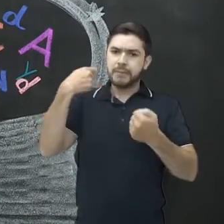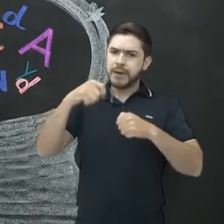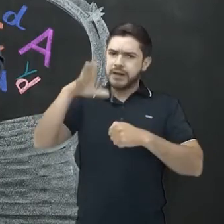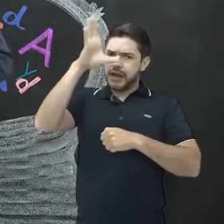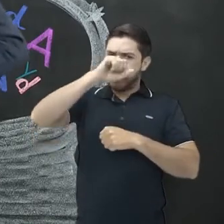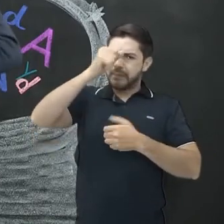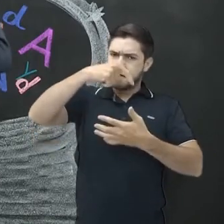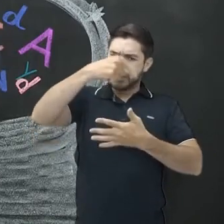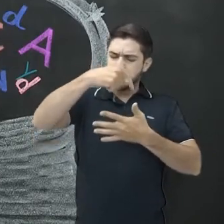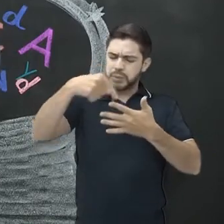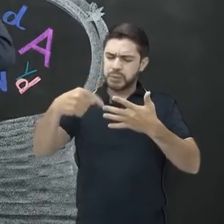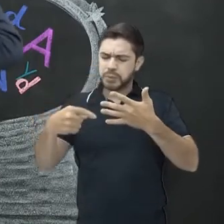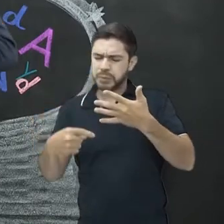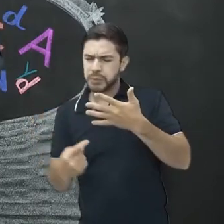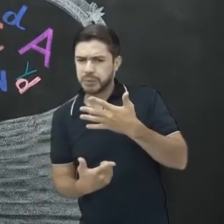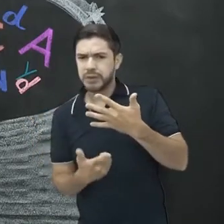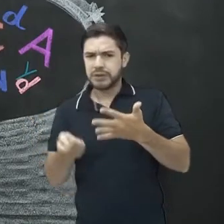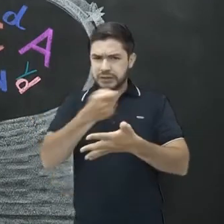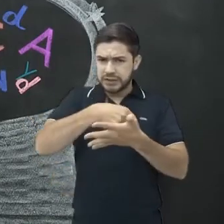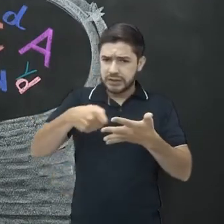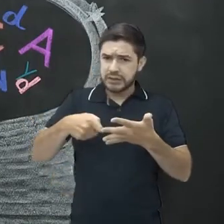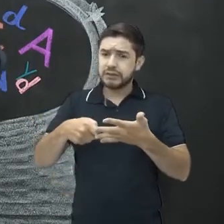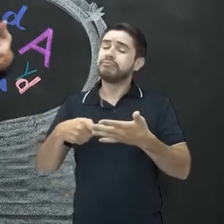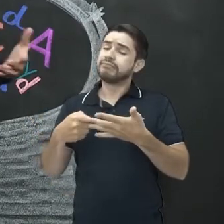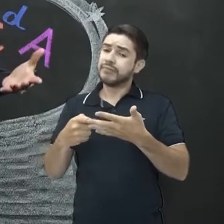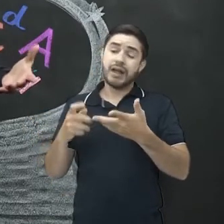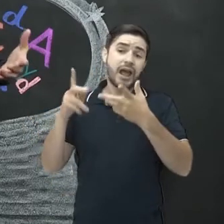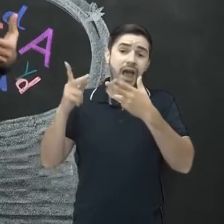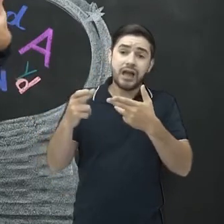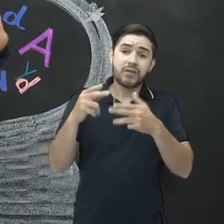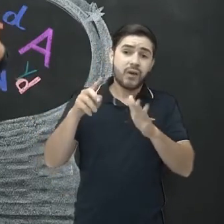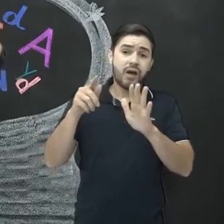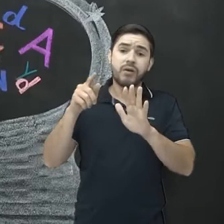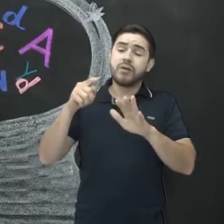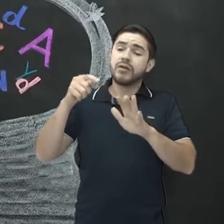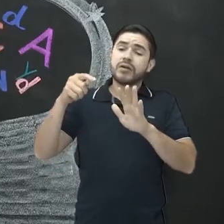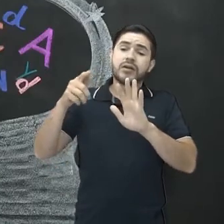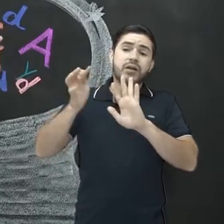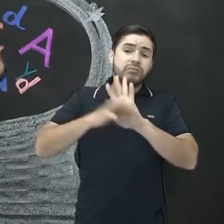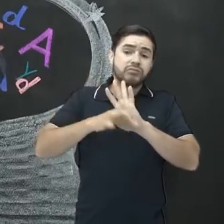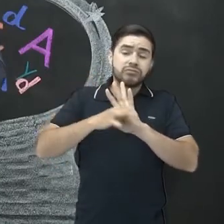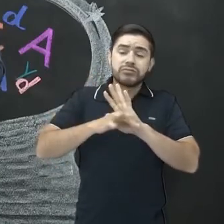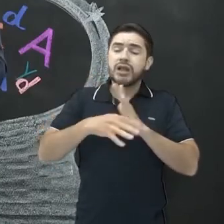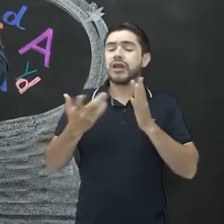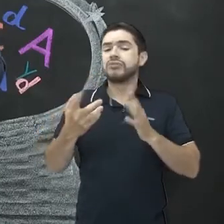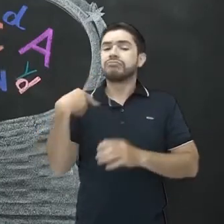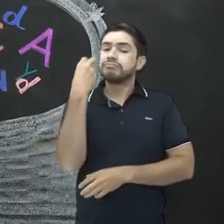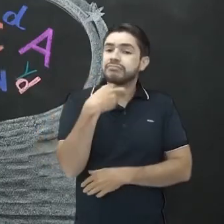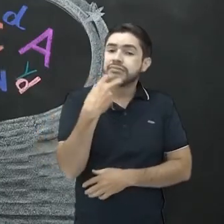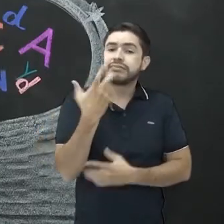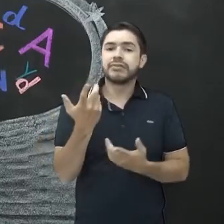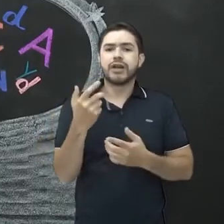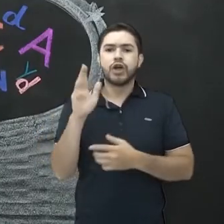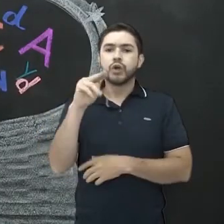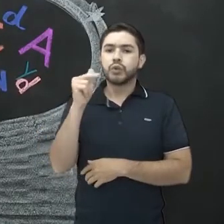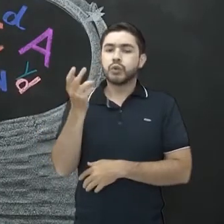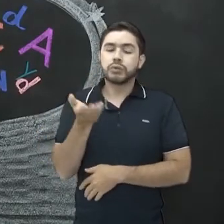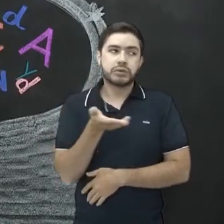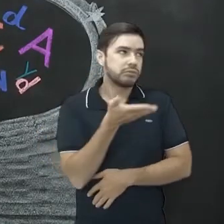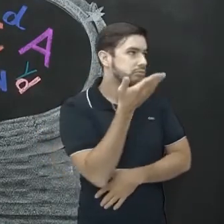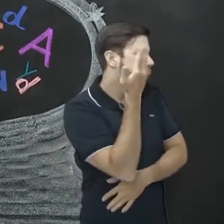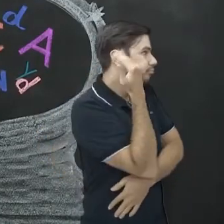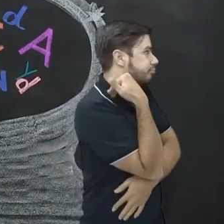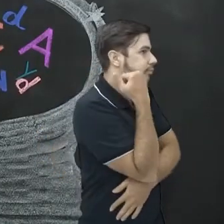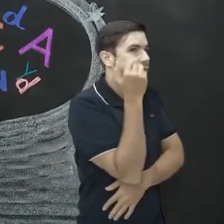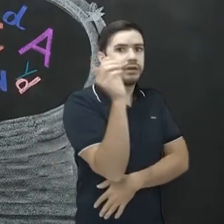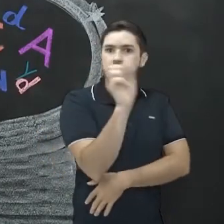técnicas orais. Então, acima de tudo, pense na forma como você vai se apresentar, uma postura diante do público, nunca dar as costas para esse público,